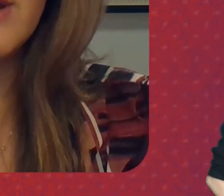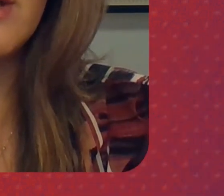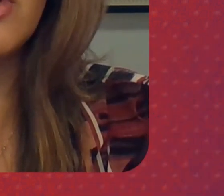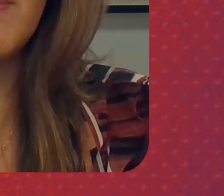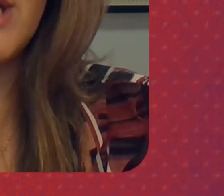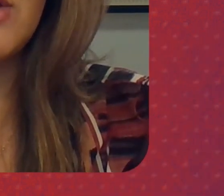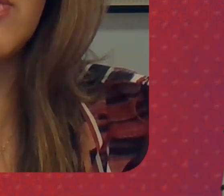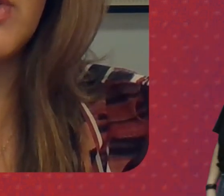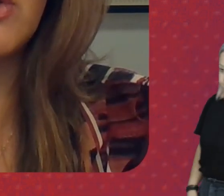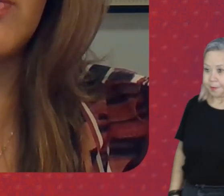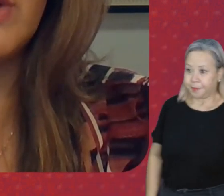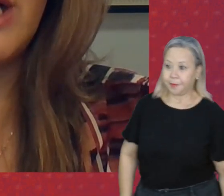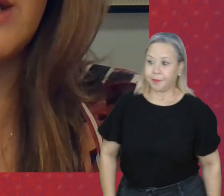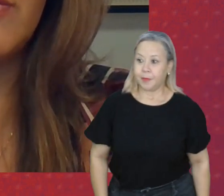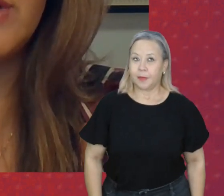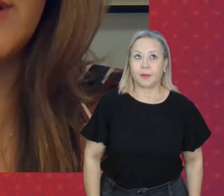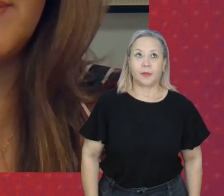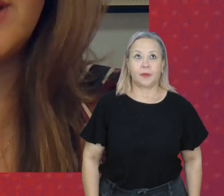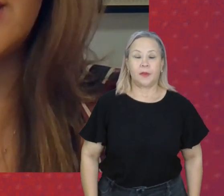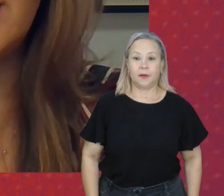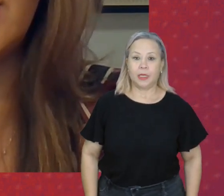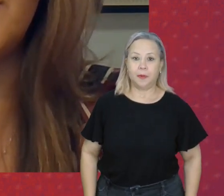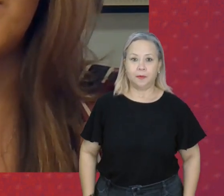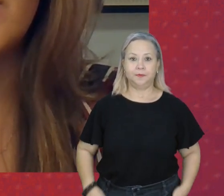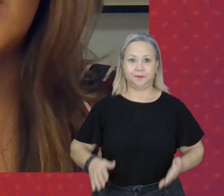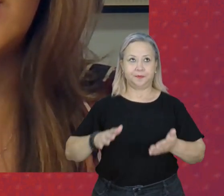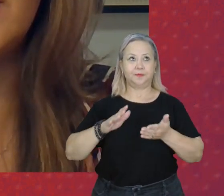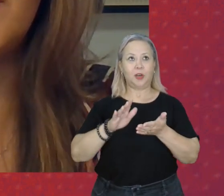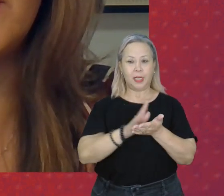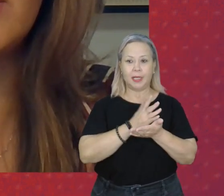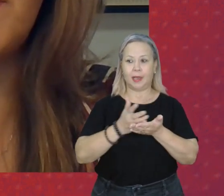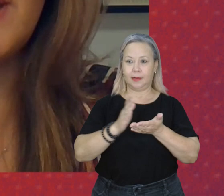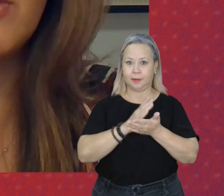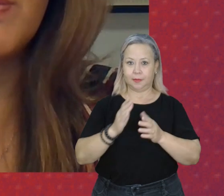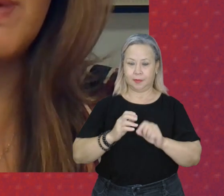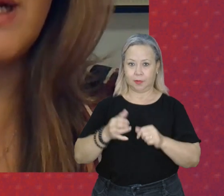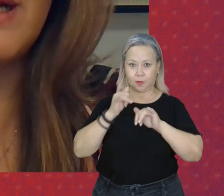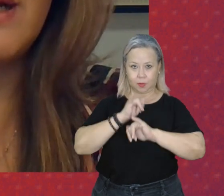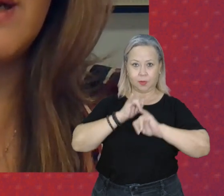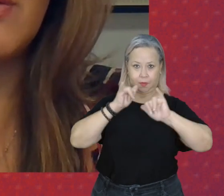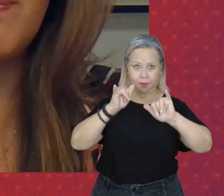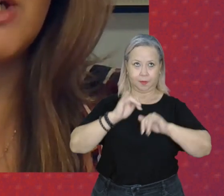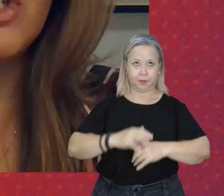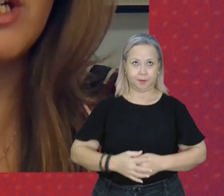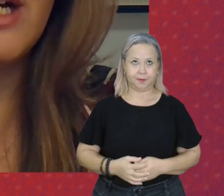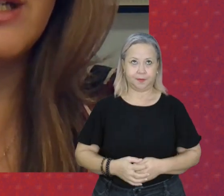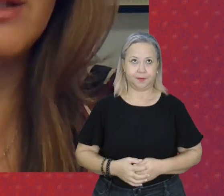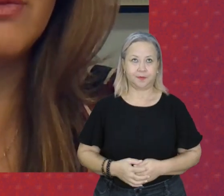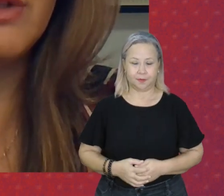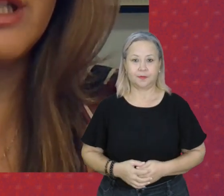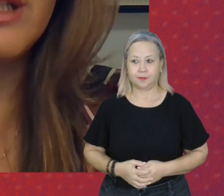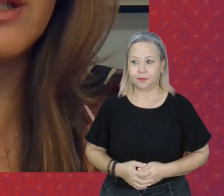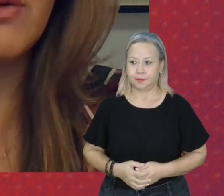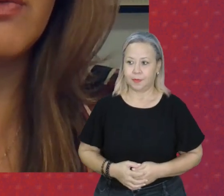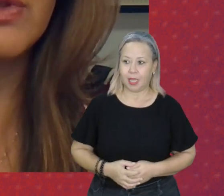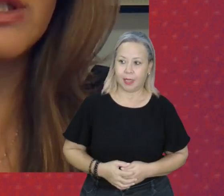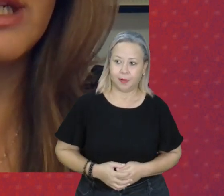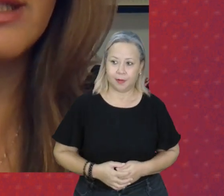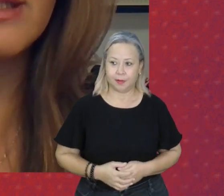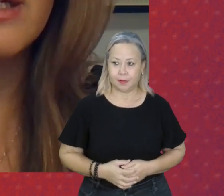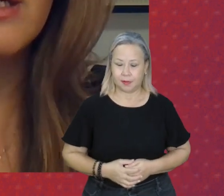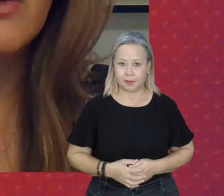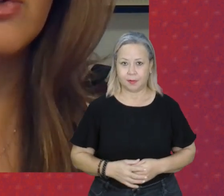né? Recentemente foi divulgado, eu vou até abrir aqui e depois eu peço para compartilharem um link